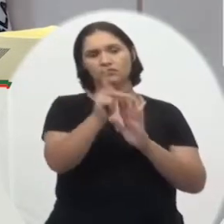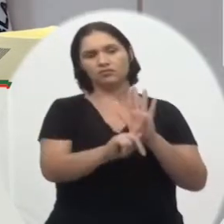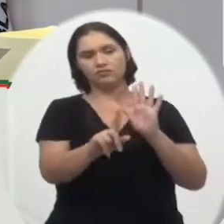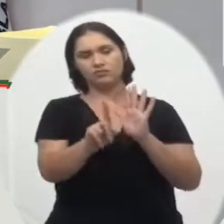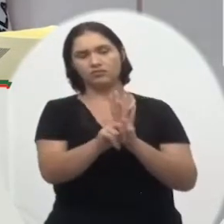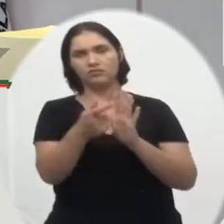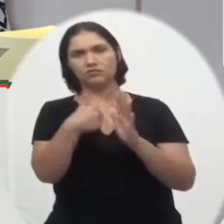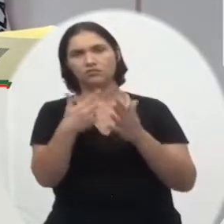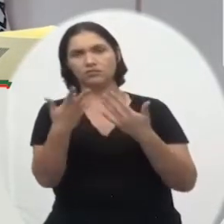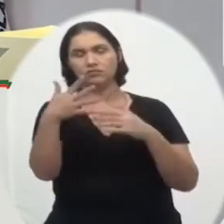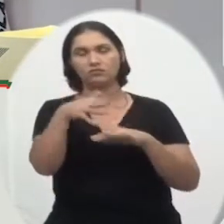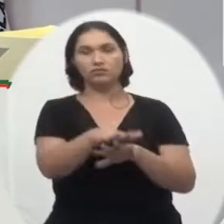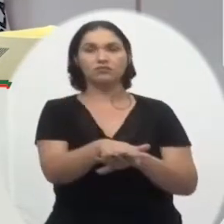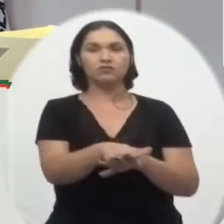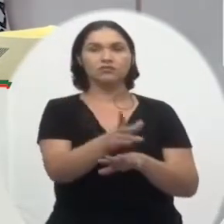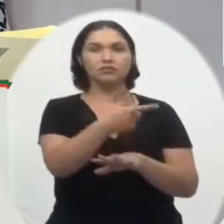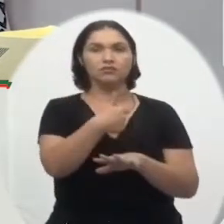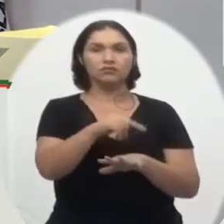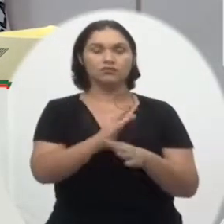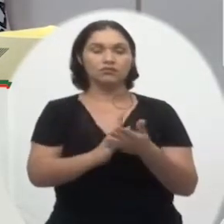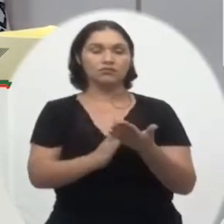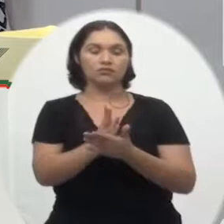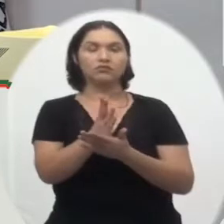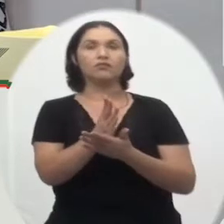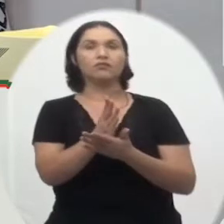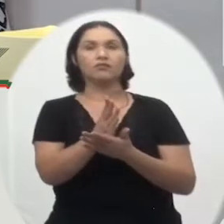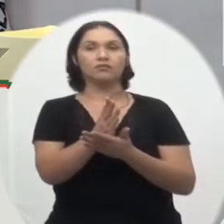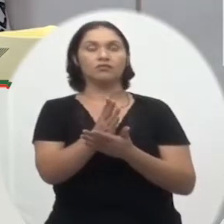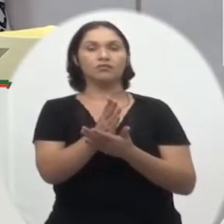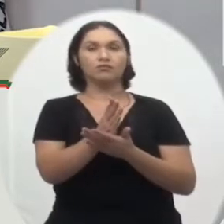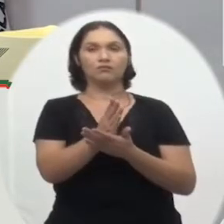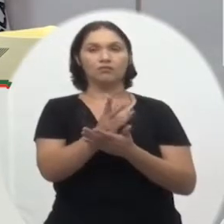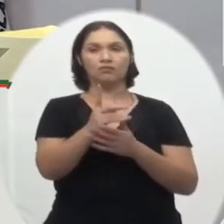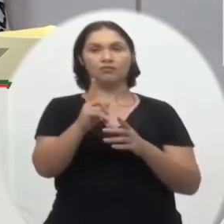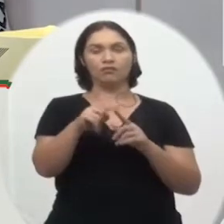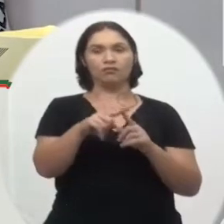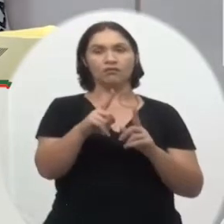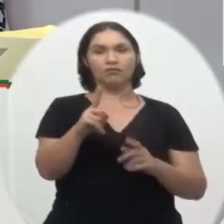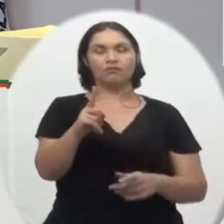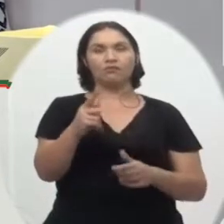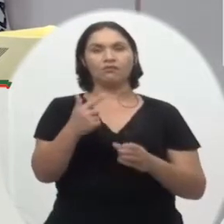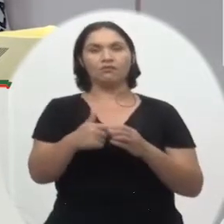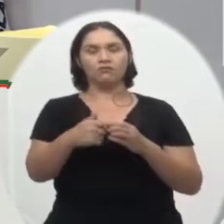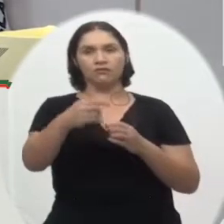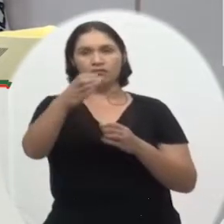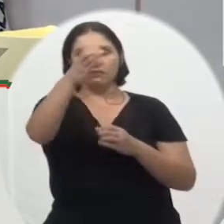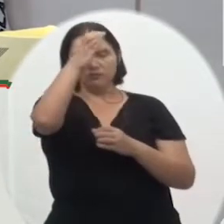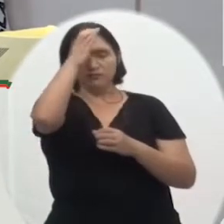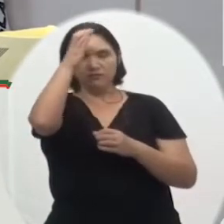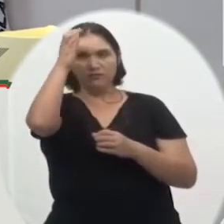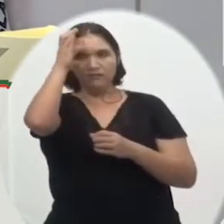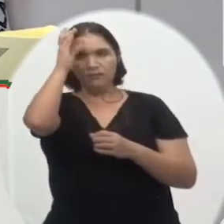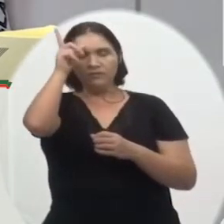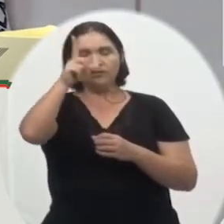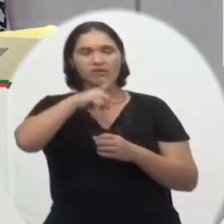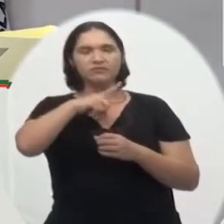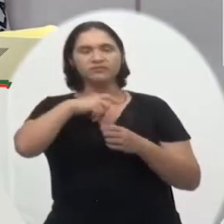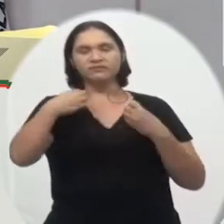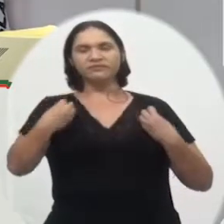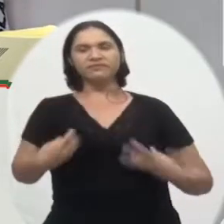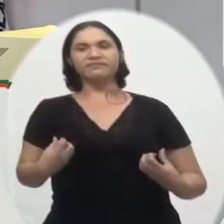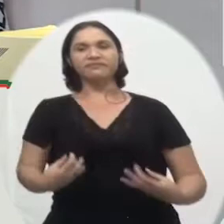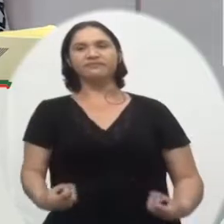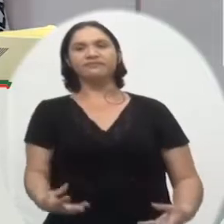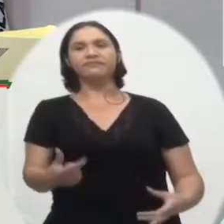nós aprovaríamos aqui. Mas criaríamos um custo elevado para o município, e eu também tive que recuar por